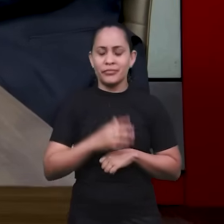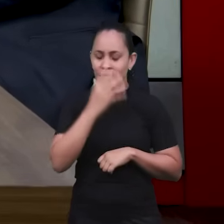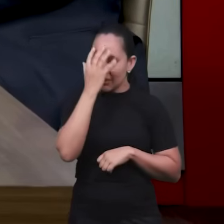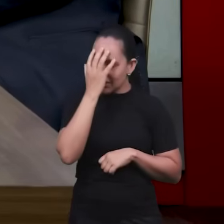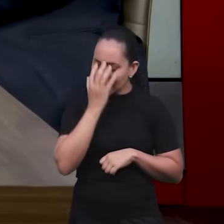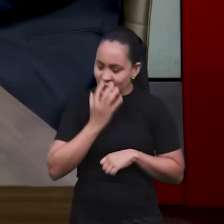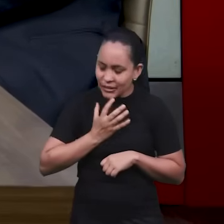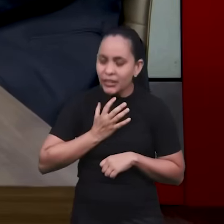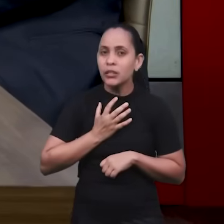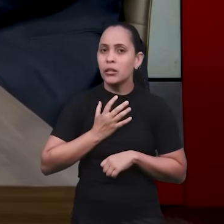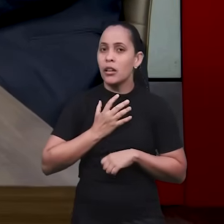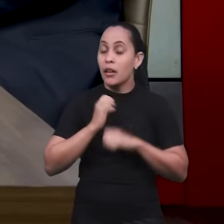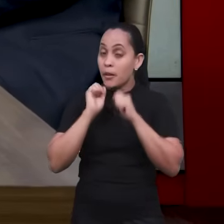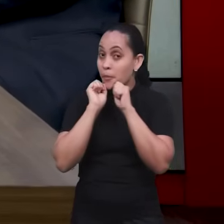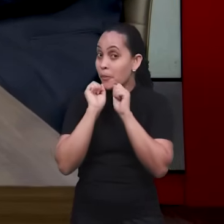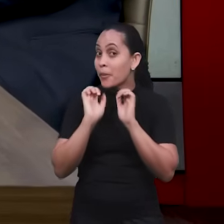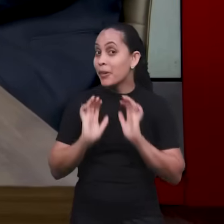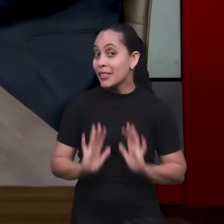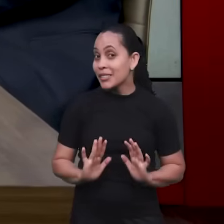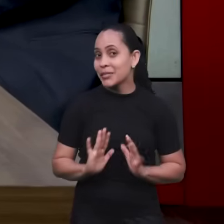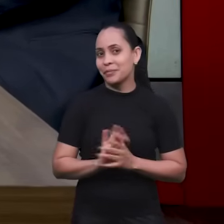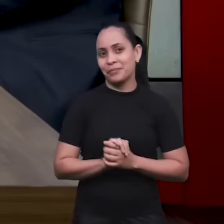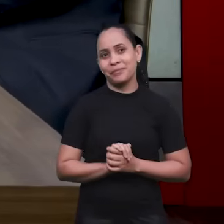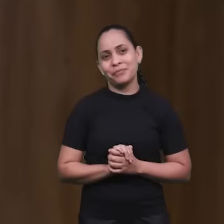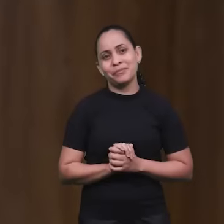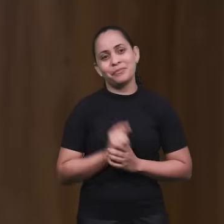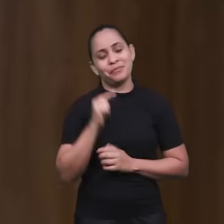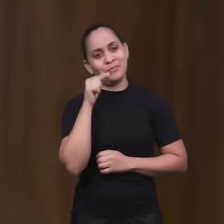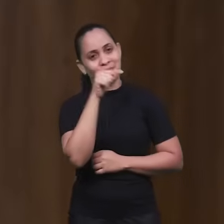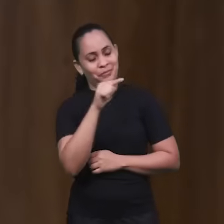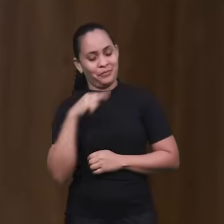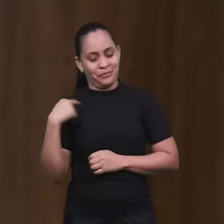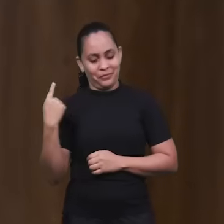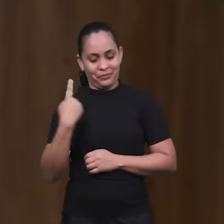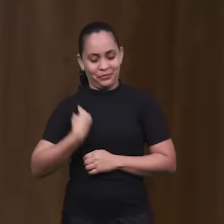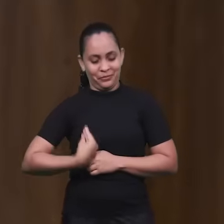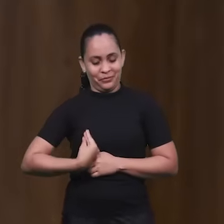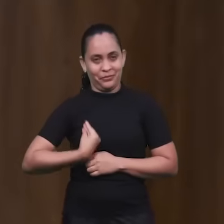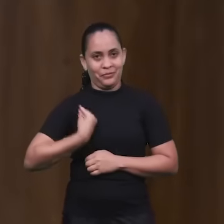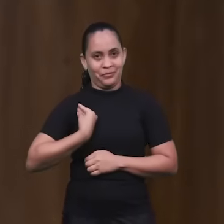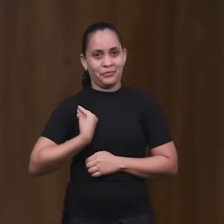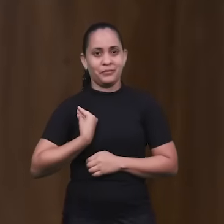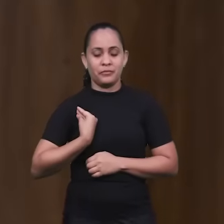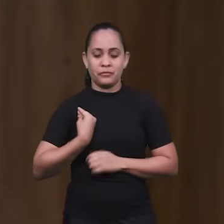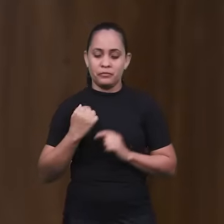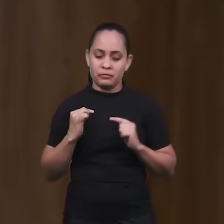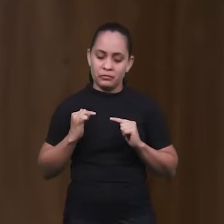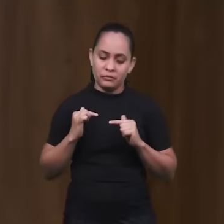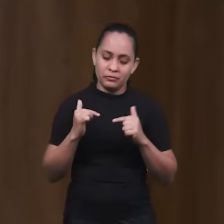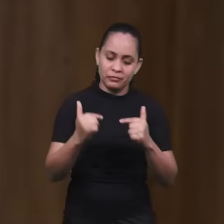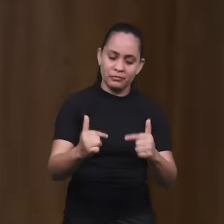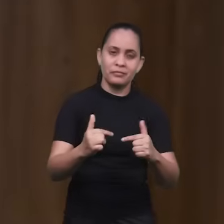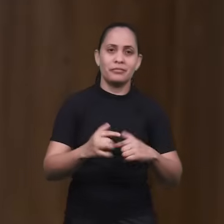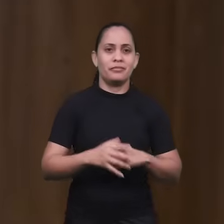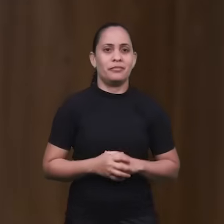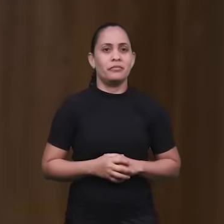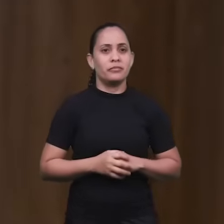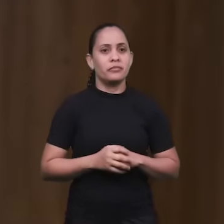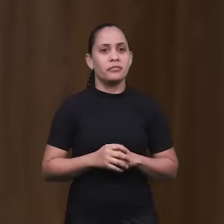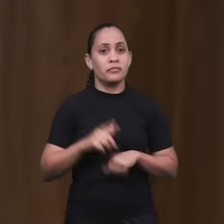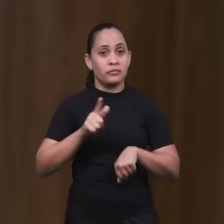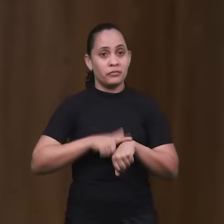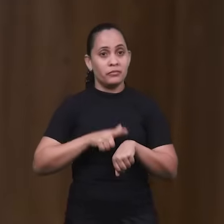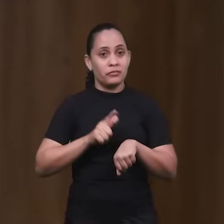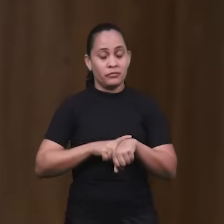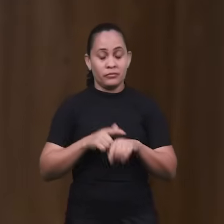o Evangelho, ele é sério, ele é uma bênção, porque vai refletir em nós aquilo